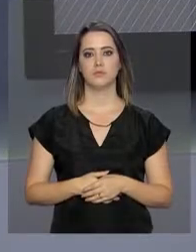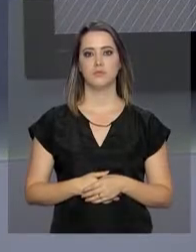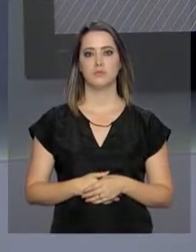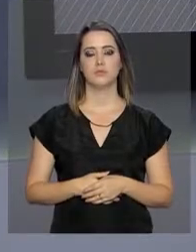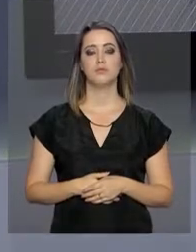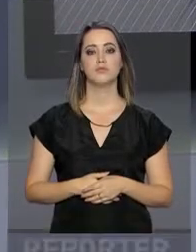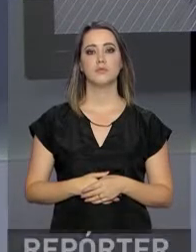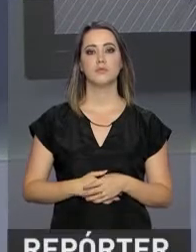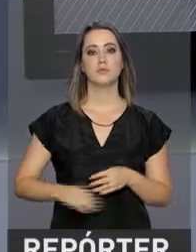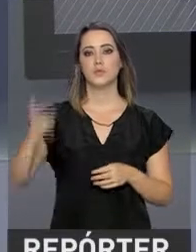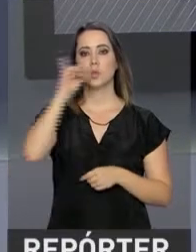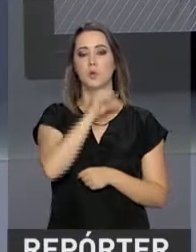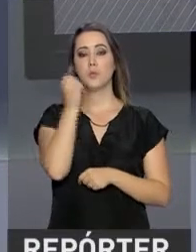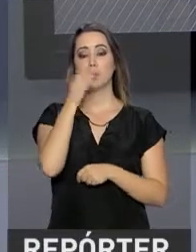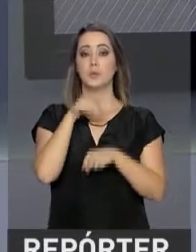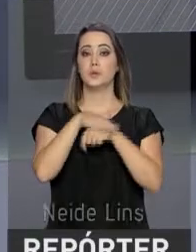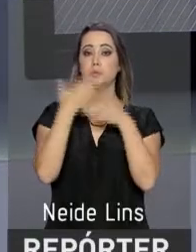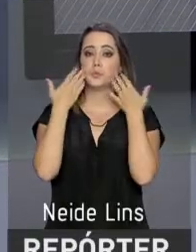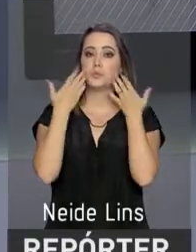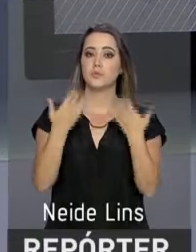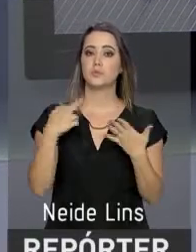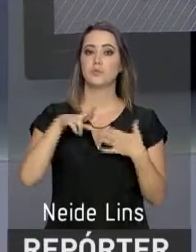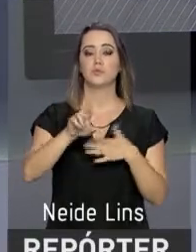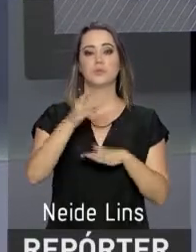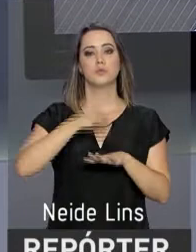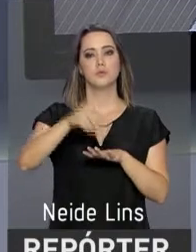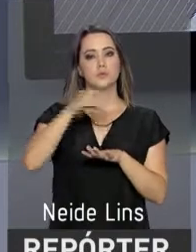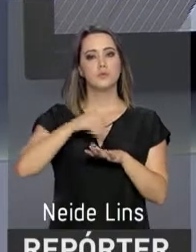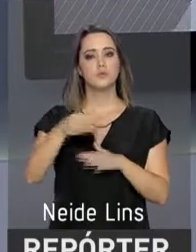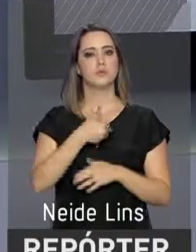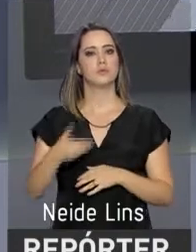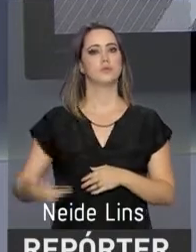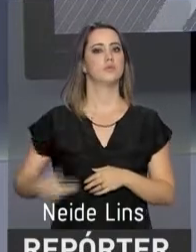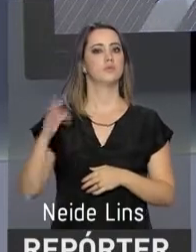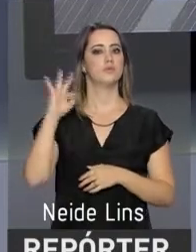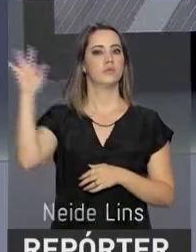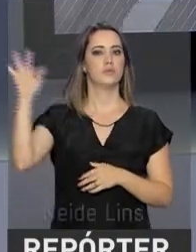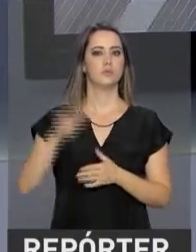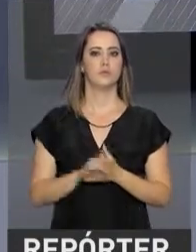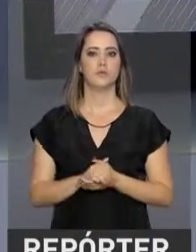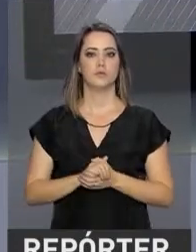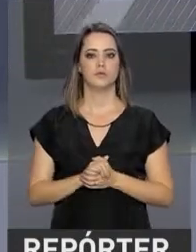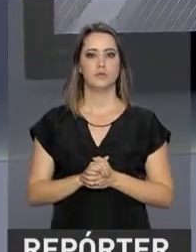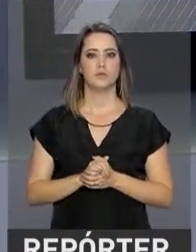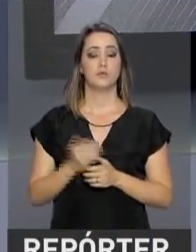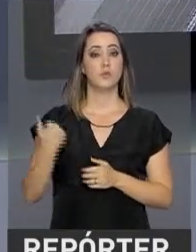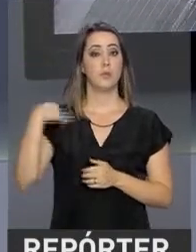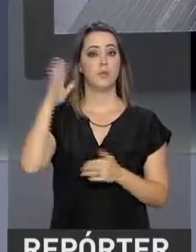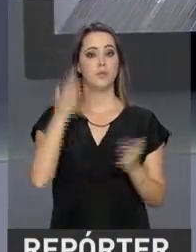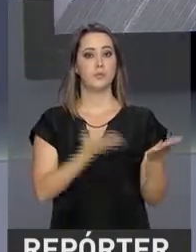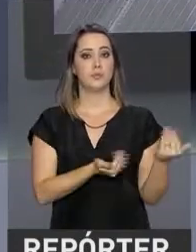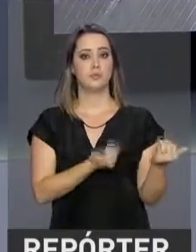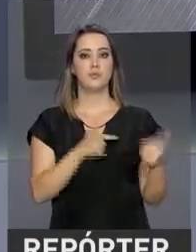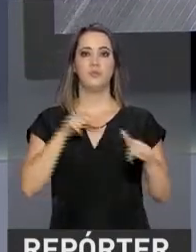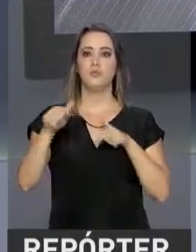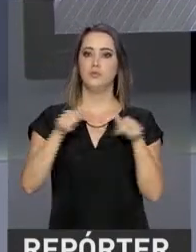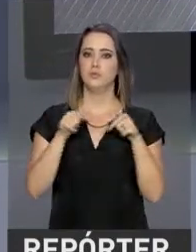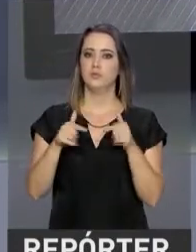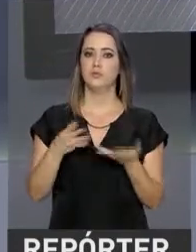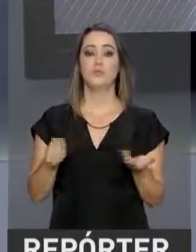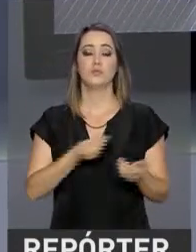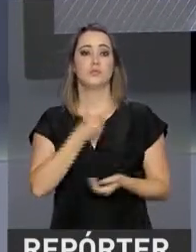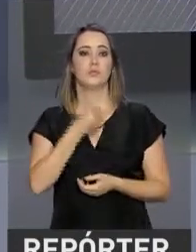olá boa noite estamos de volta com o repórter nbr as notícias do governo federal mais jovens no mercado de trabalho